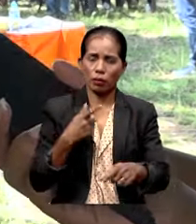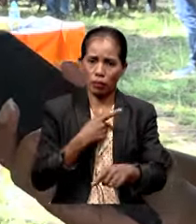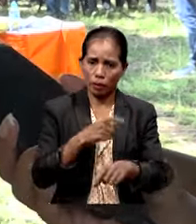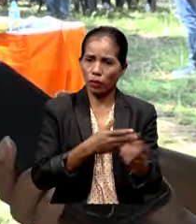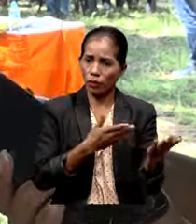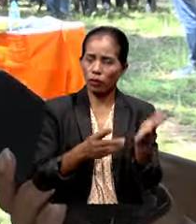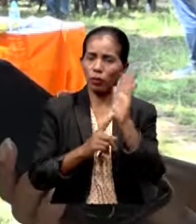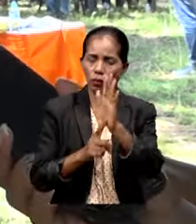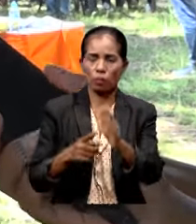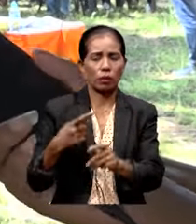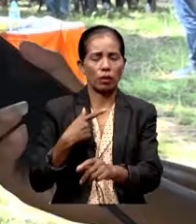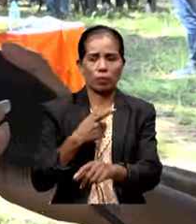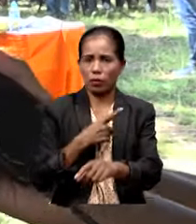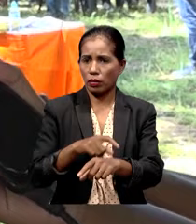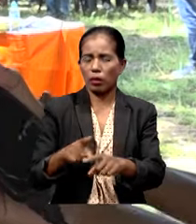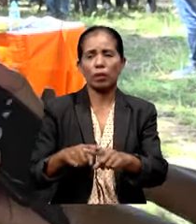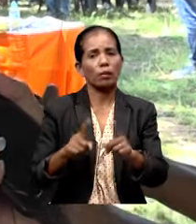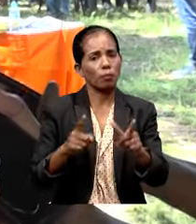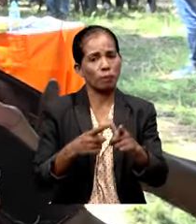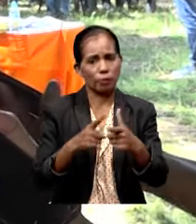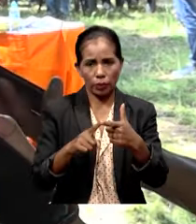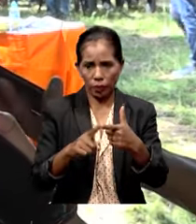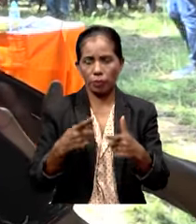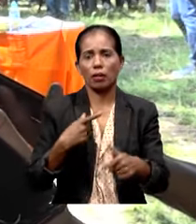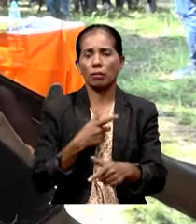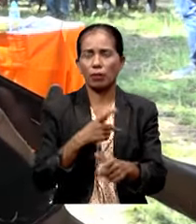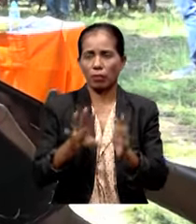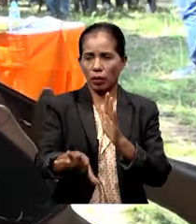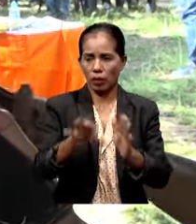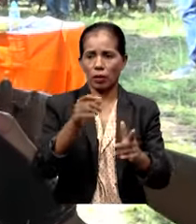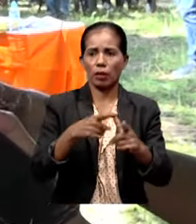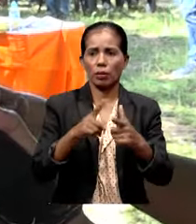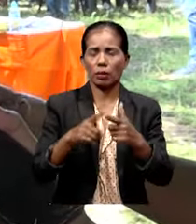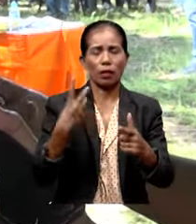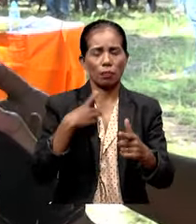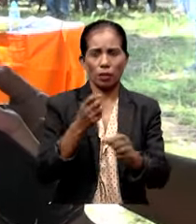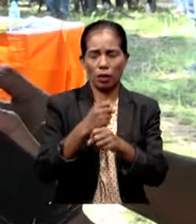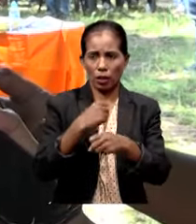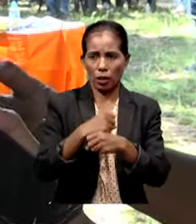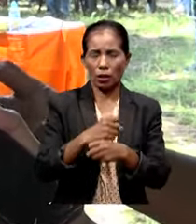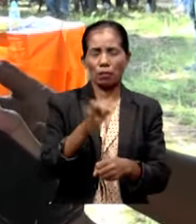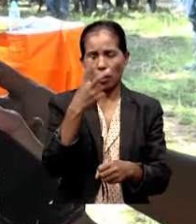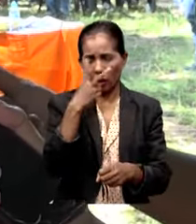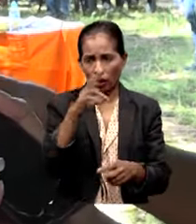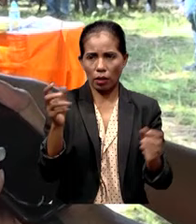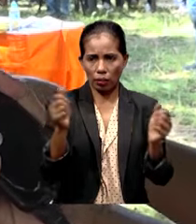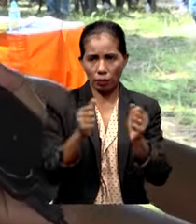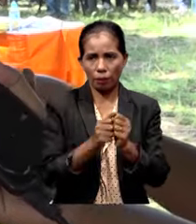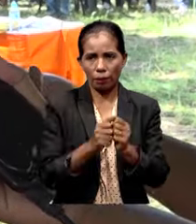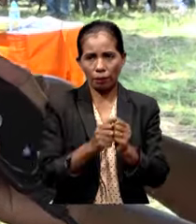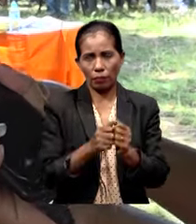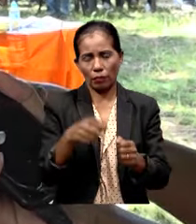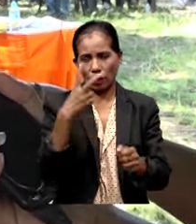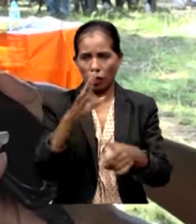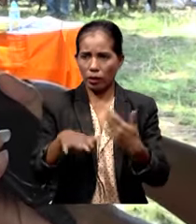parlamento pelehili. Mas infelizmente, depois da minha submissão, a minha companhia, situação